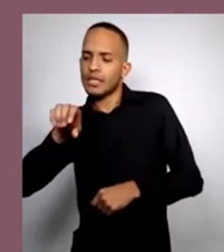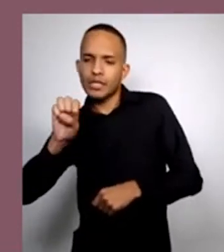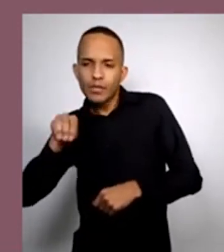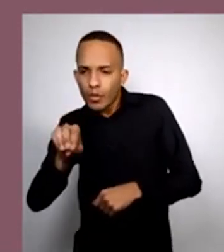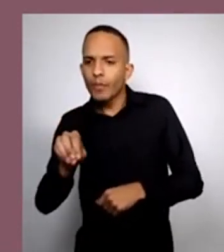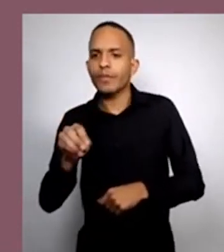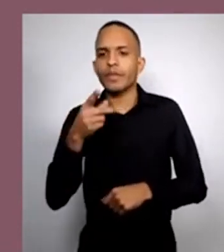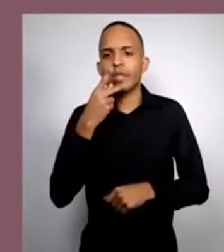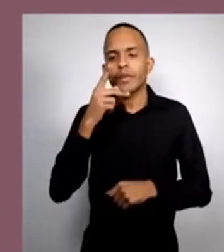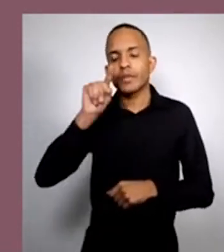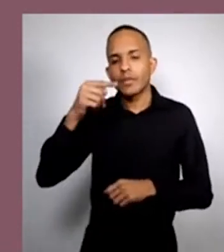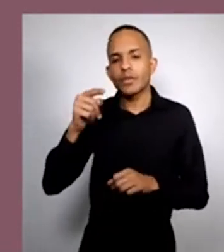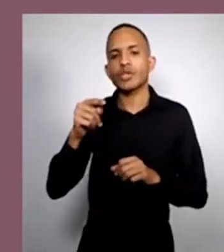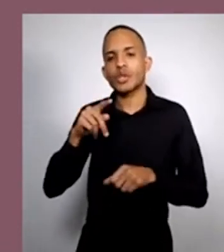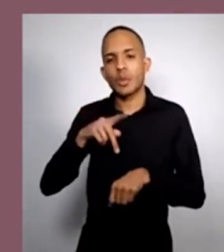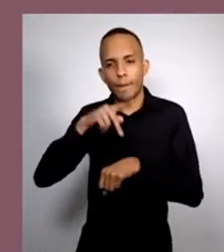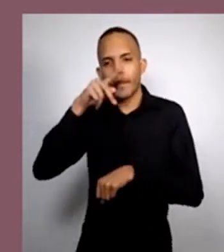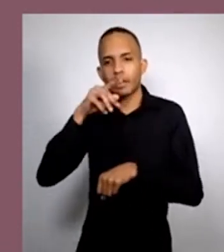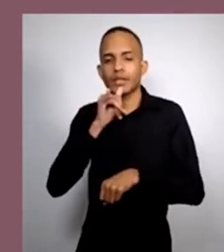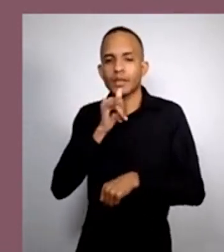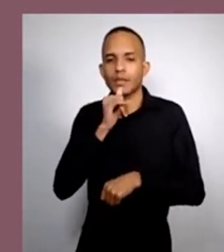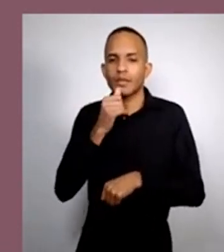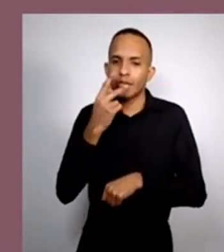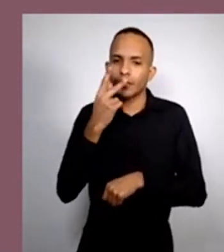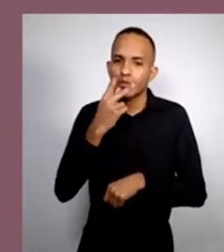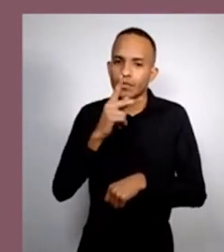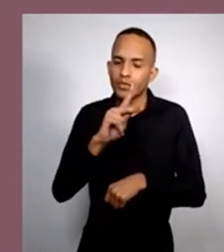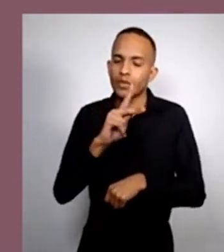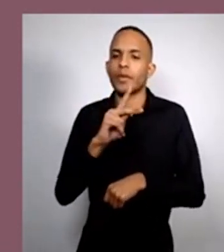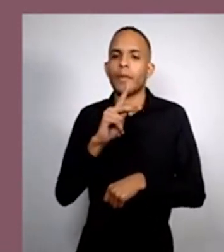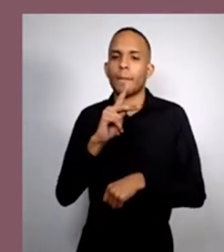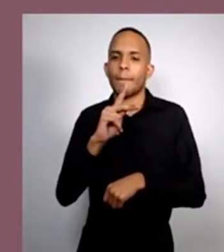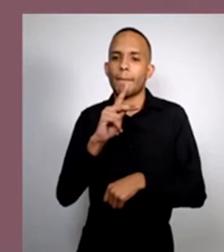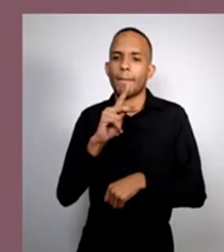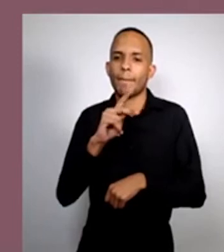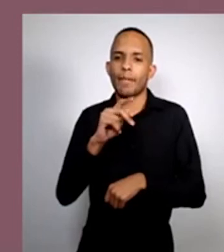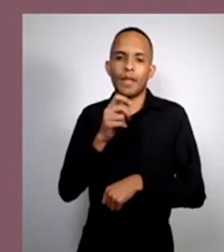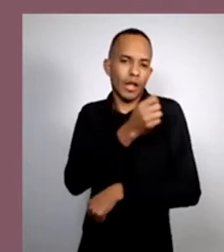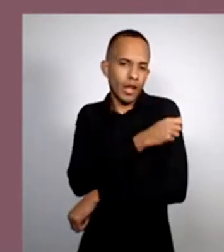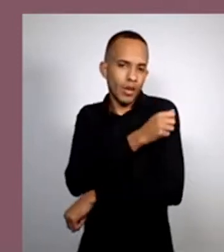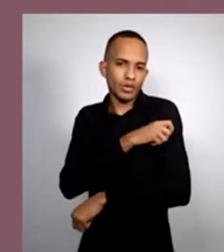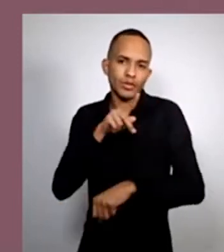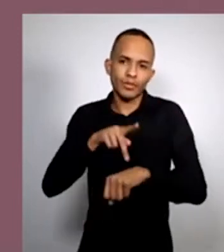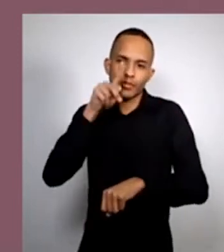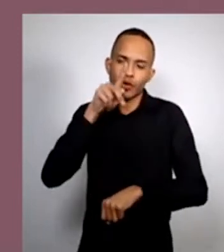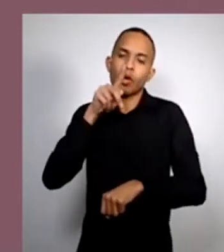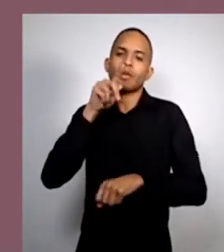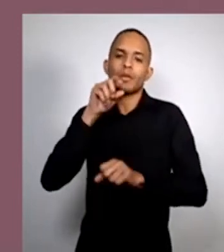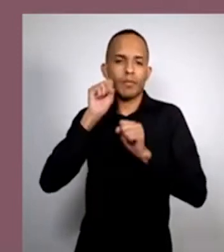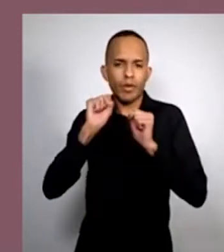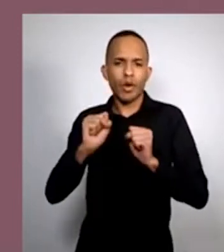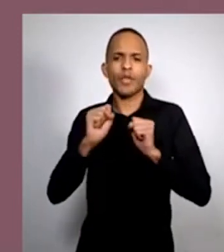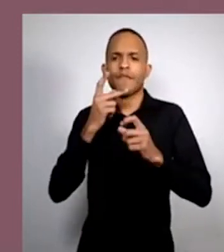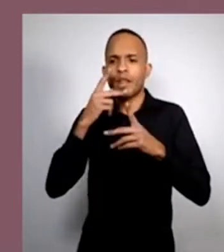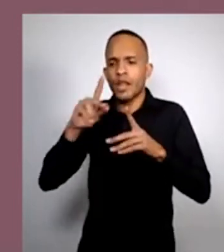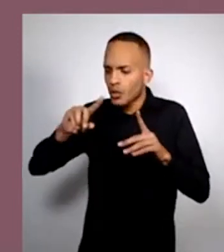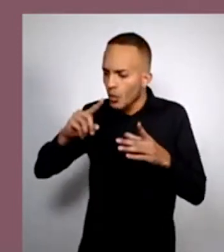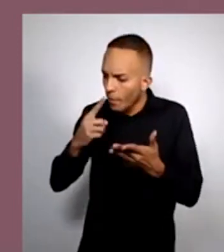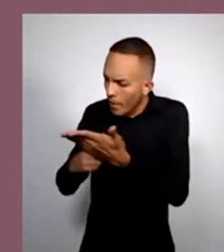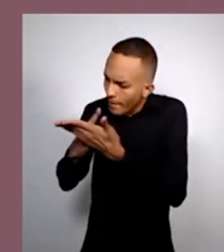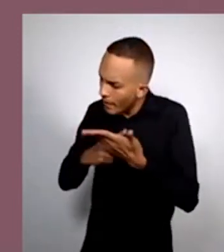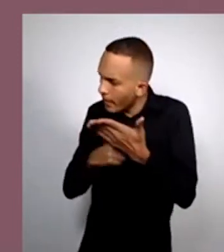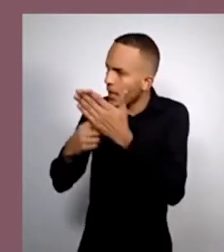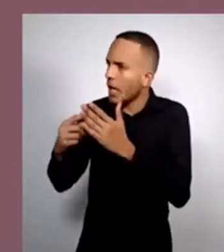na pós-graduação. Você, aluno de graduação, aluno de pós-graduação, pode pautar. Se reúna com seus